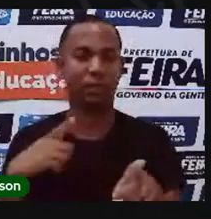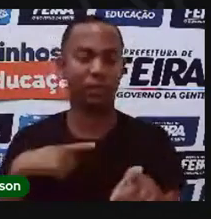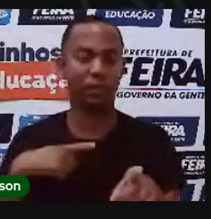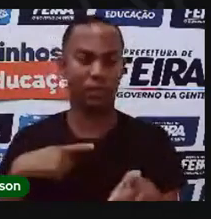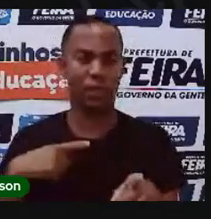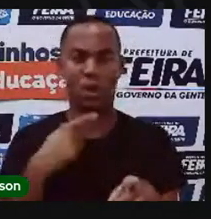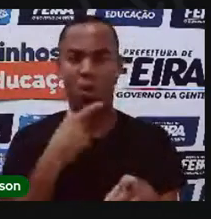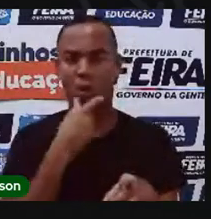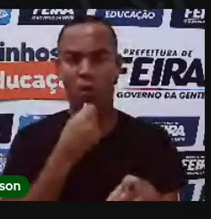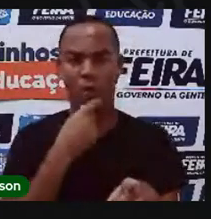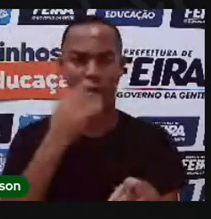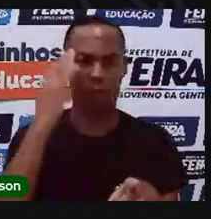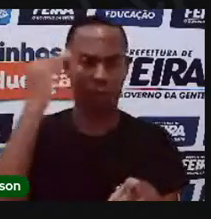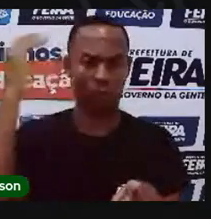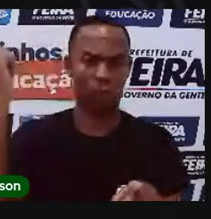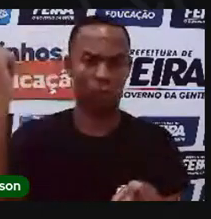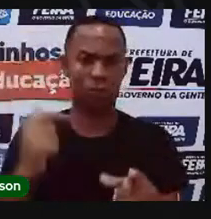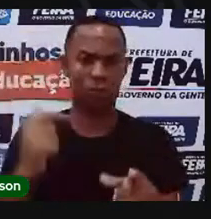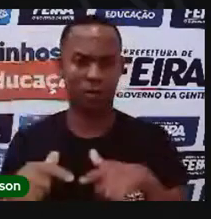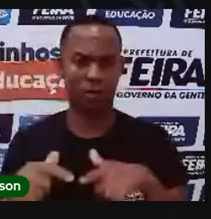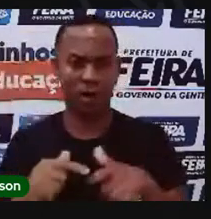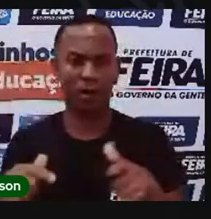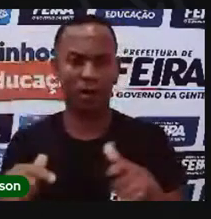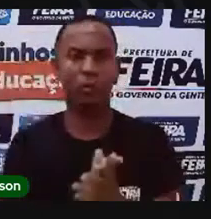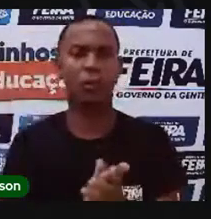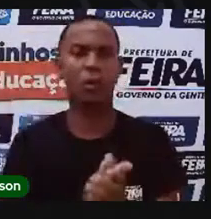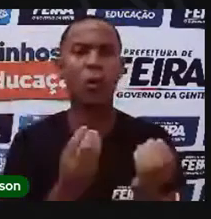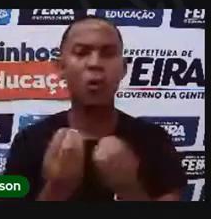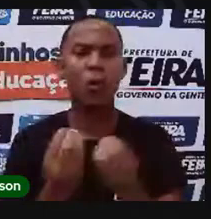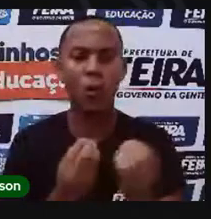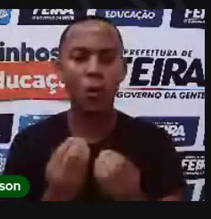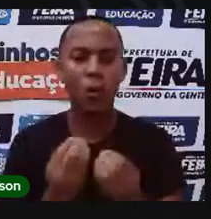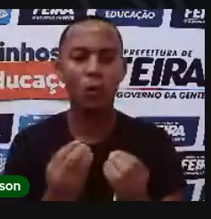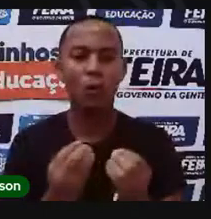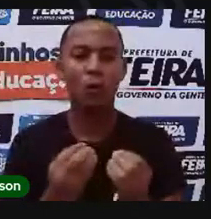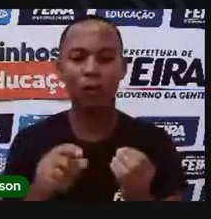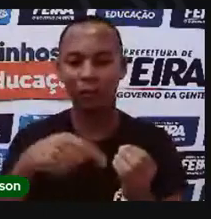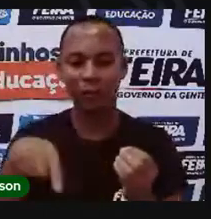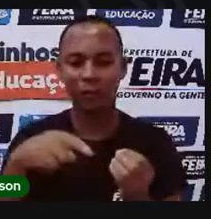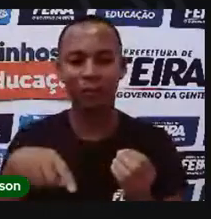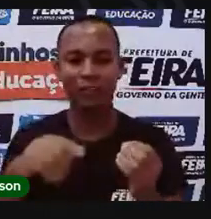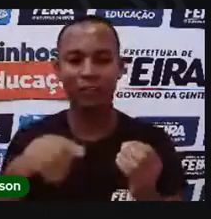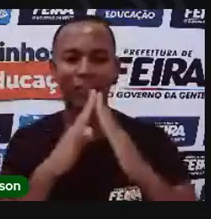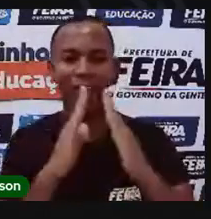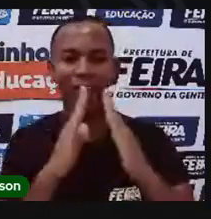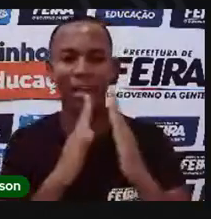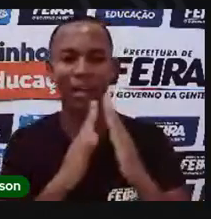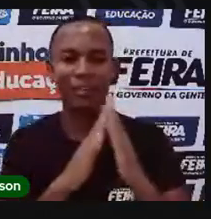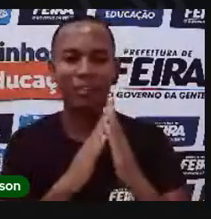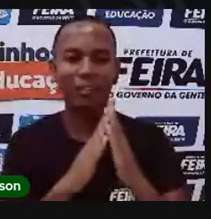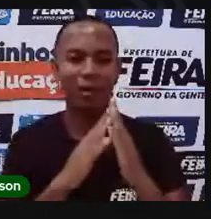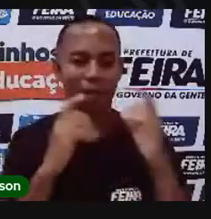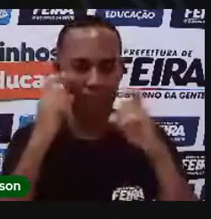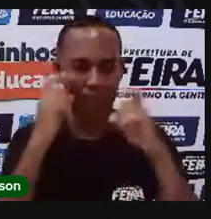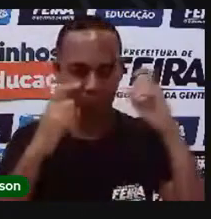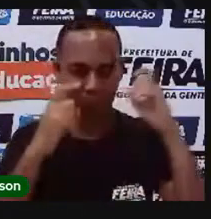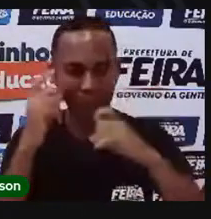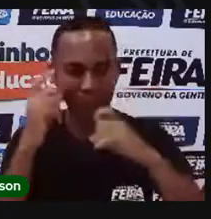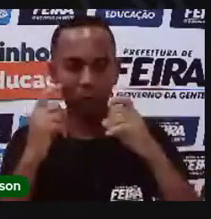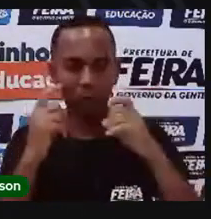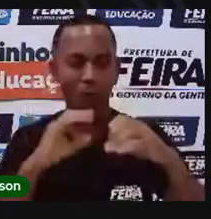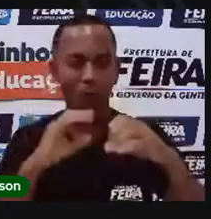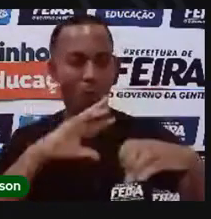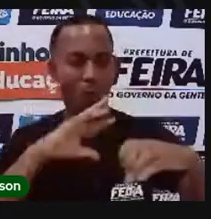com xilogravura. E, bom, estamos todos um pouco guardadinhos em casa, todo mundo preocupado com o que está acontecendo no mundo